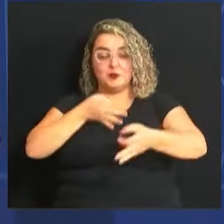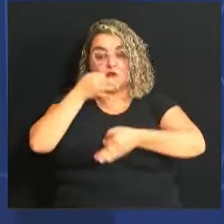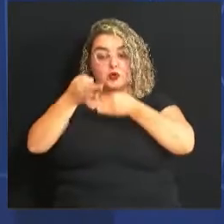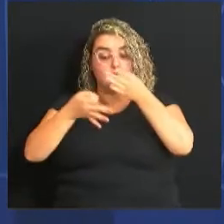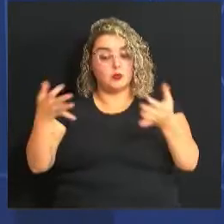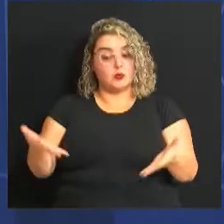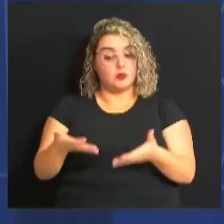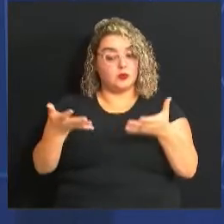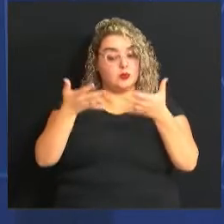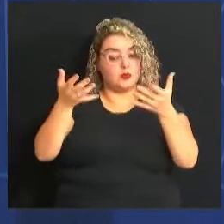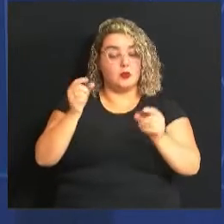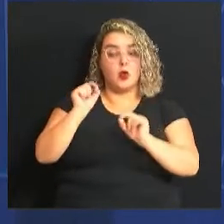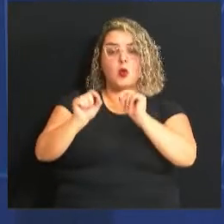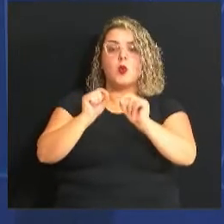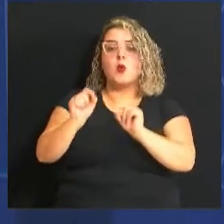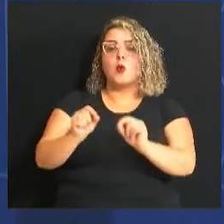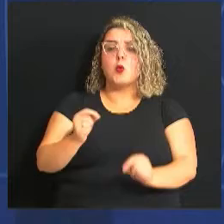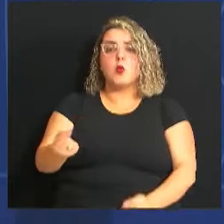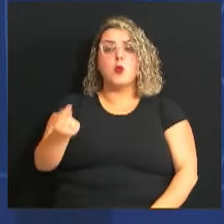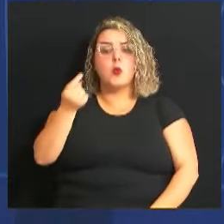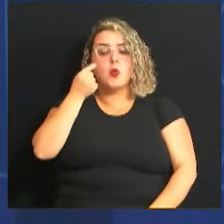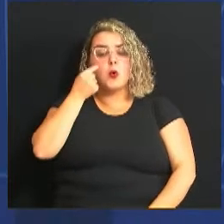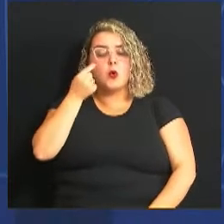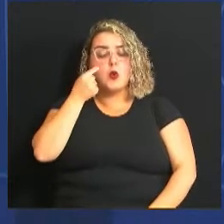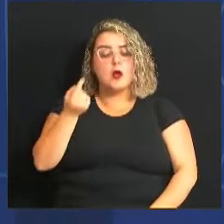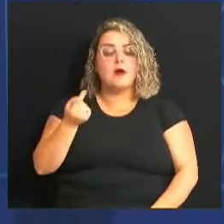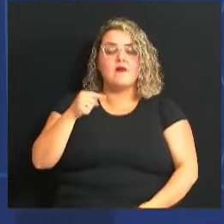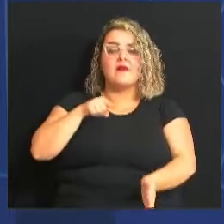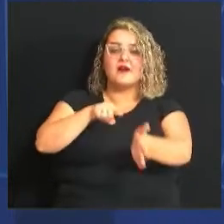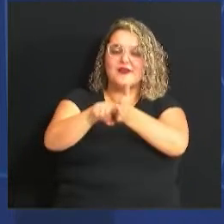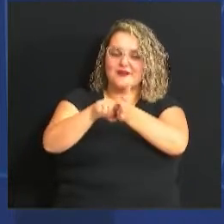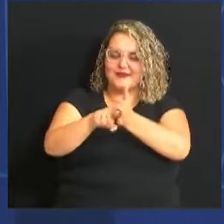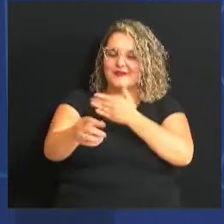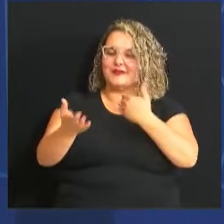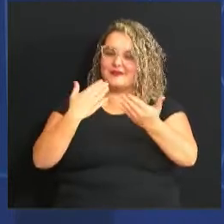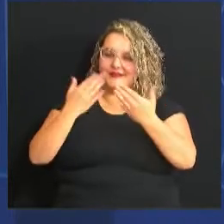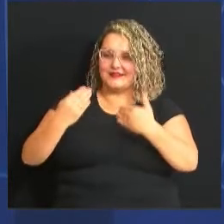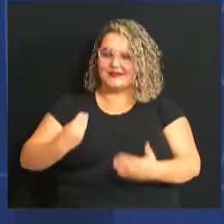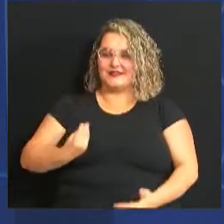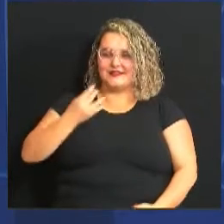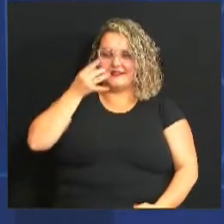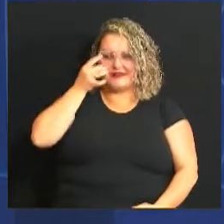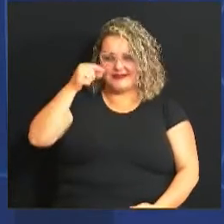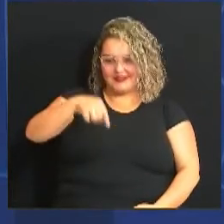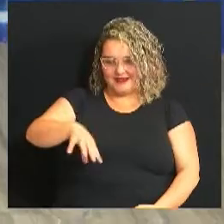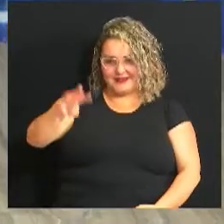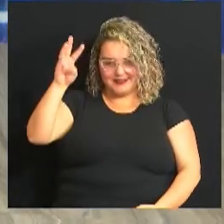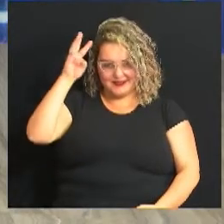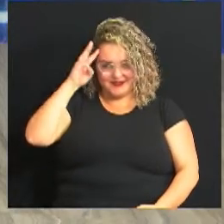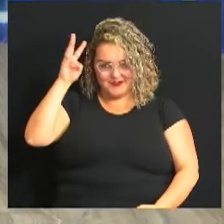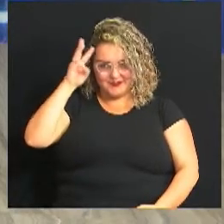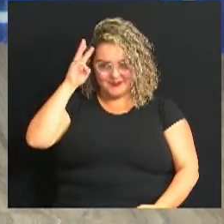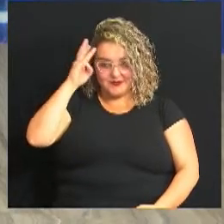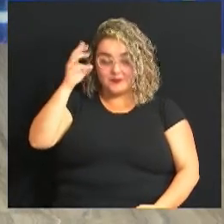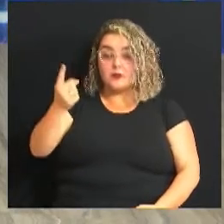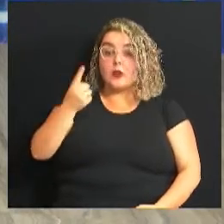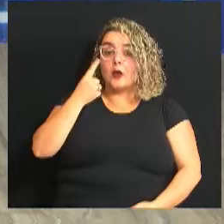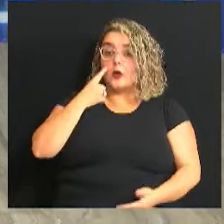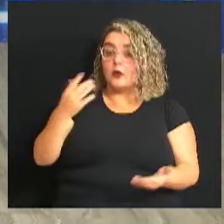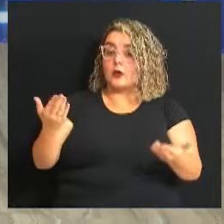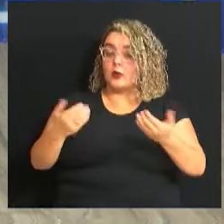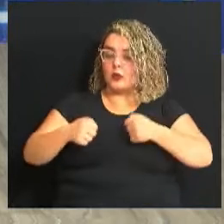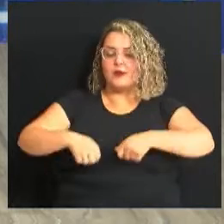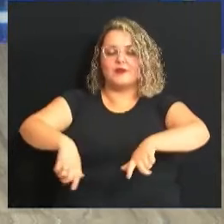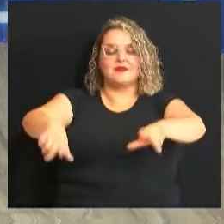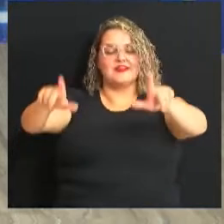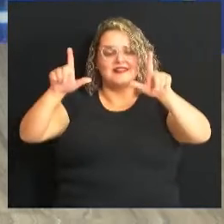crítica construtiva ou um questionamento que a gente conversa ao vivo nesta terça-feira. Confira a partir de